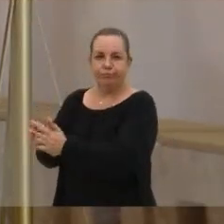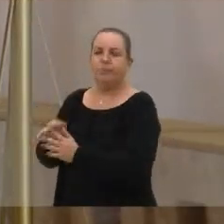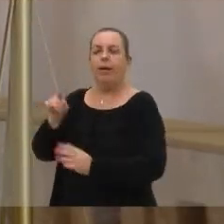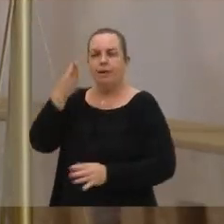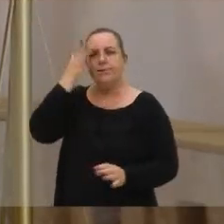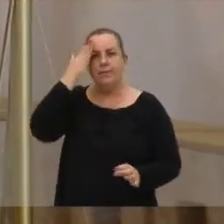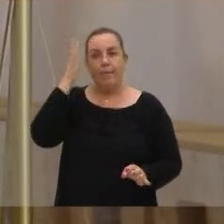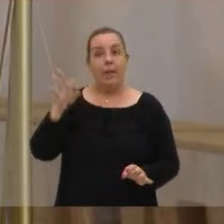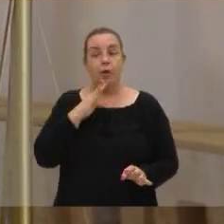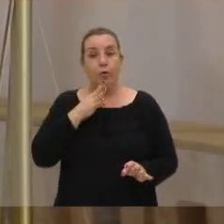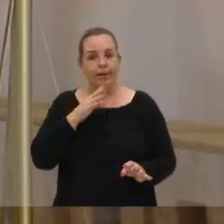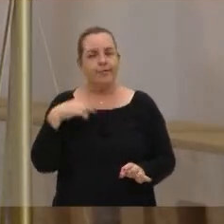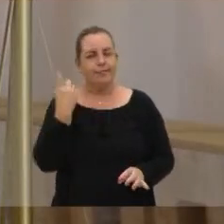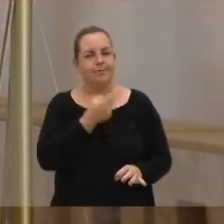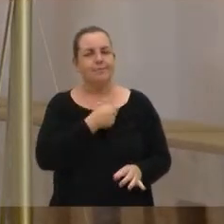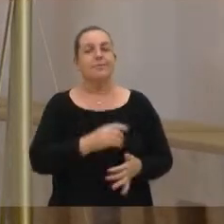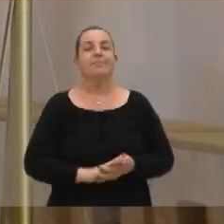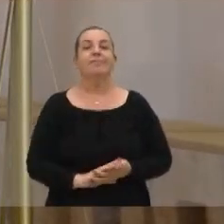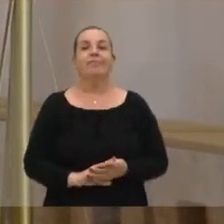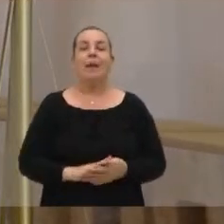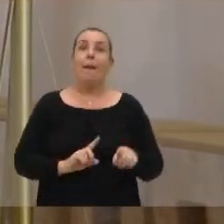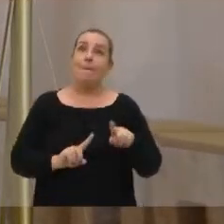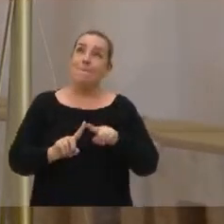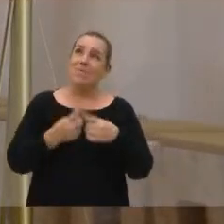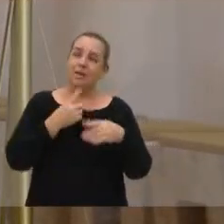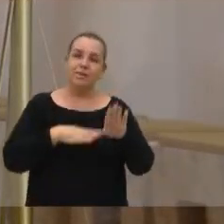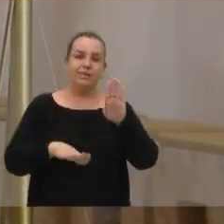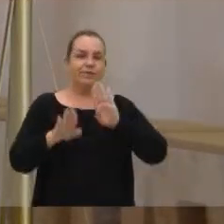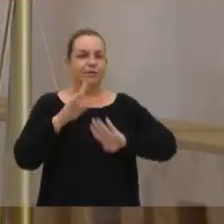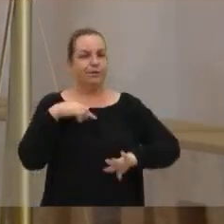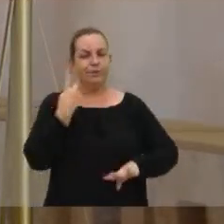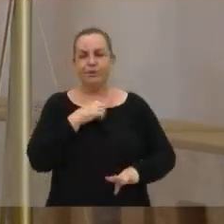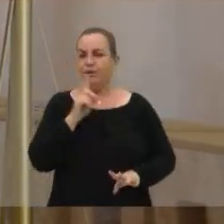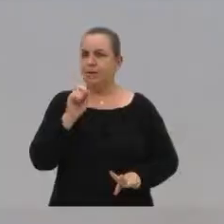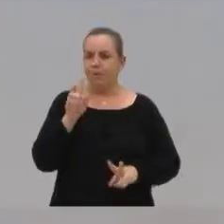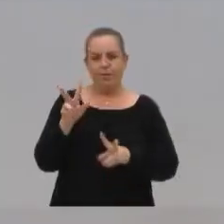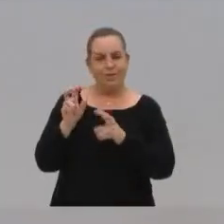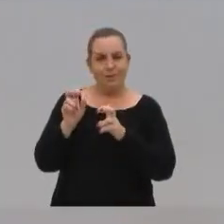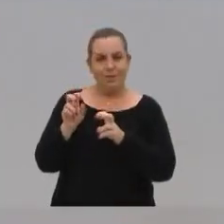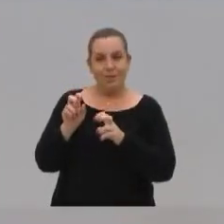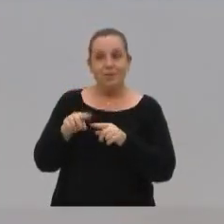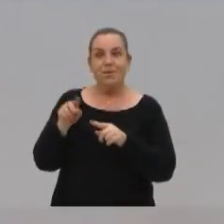E às vezes nós não percebemos isso, mas Ele o faz.